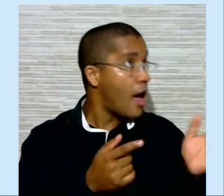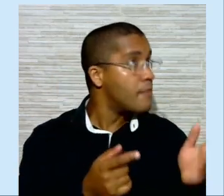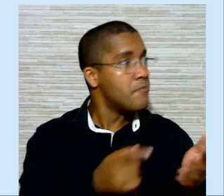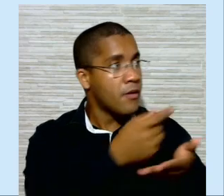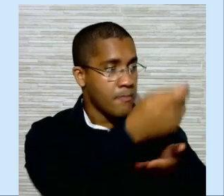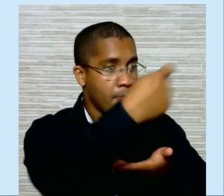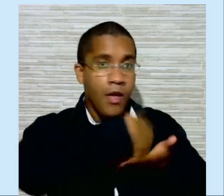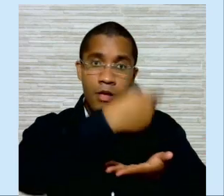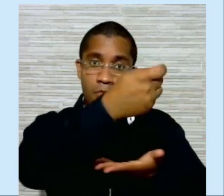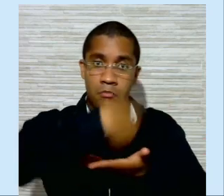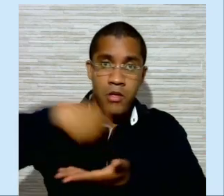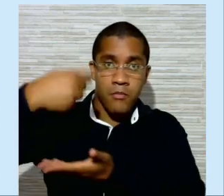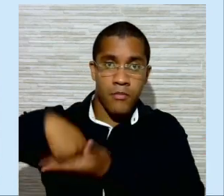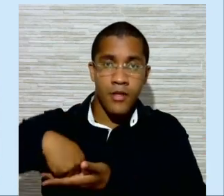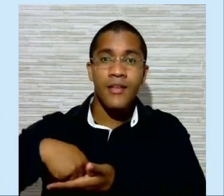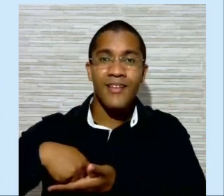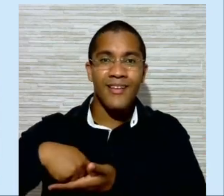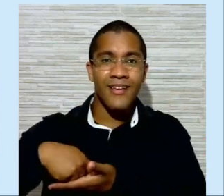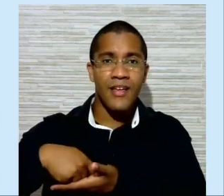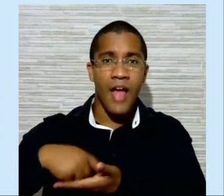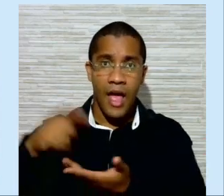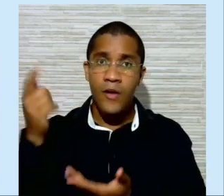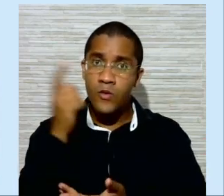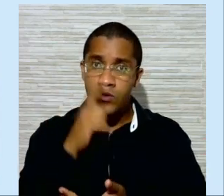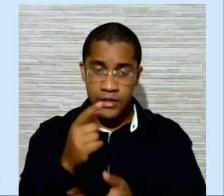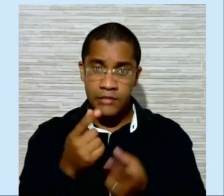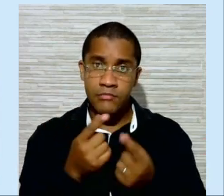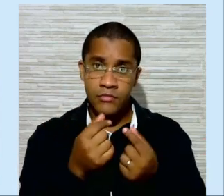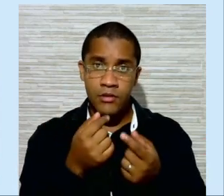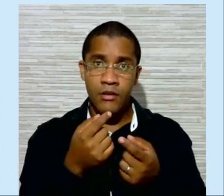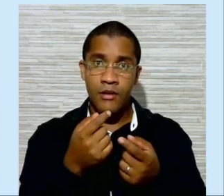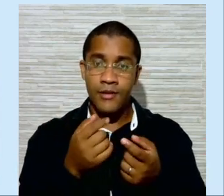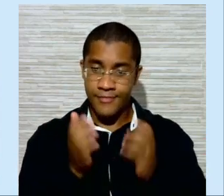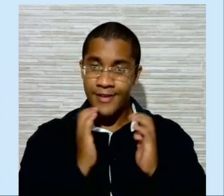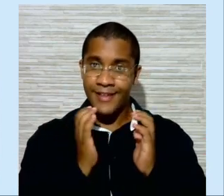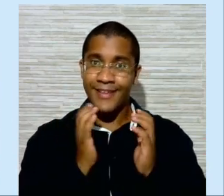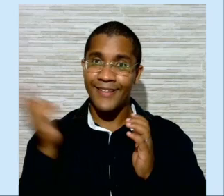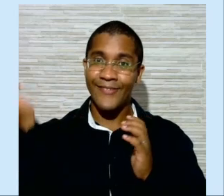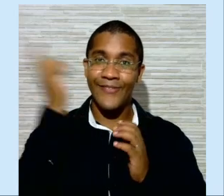algum valor e extraindo uma riqueza dessa paisagem, tá, gente?